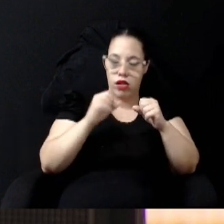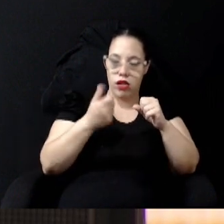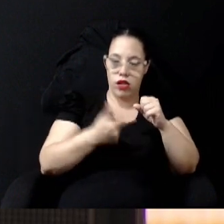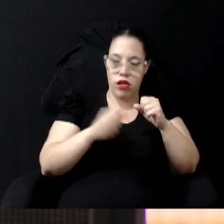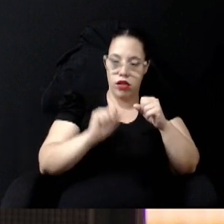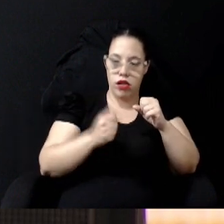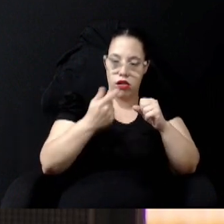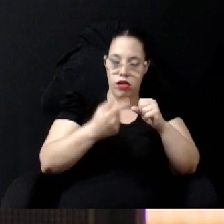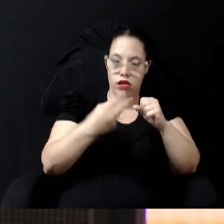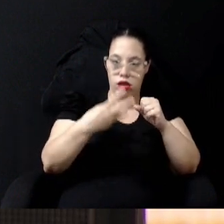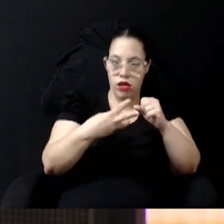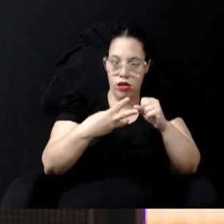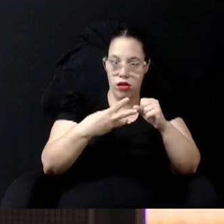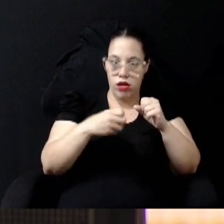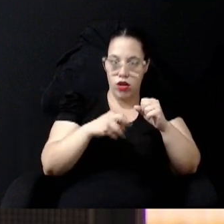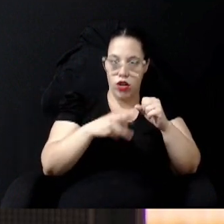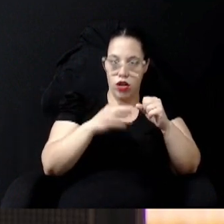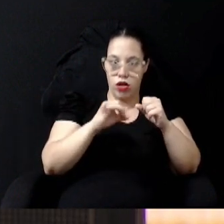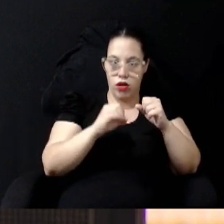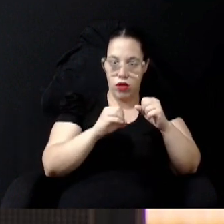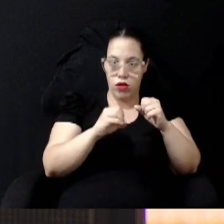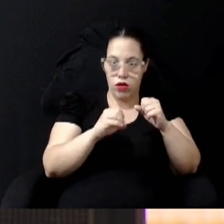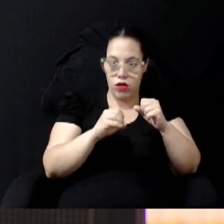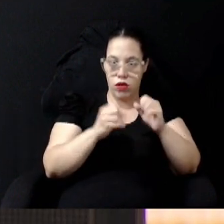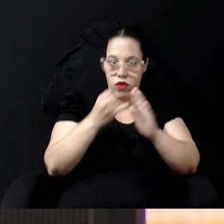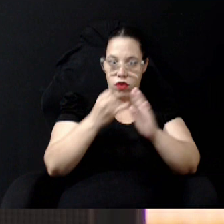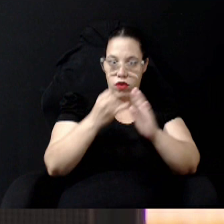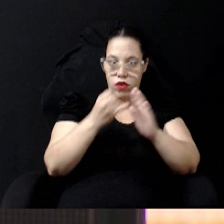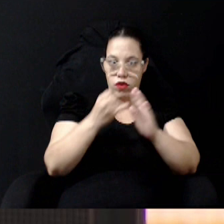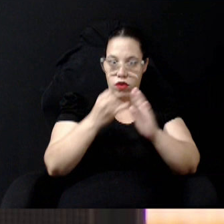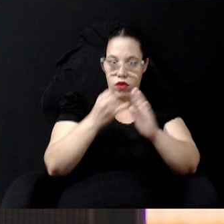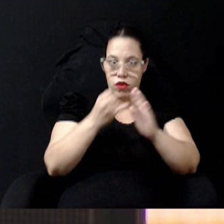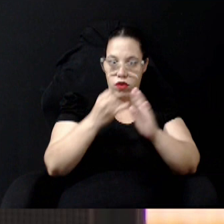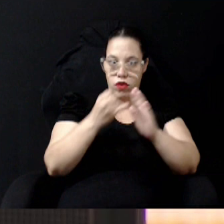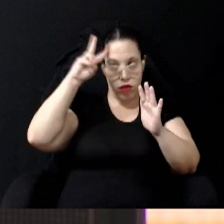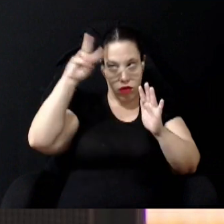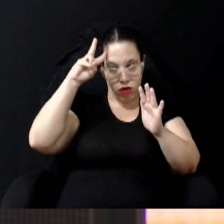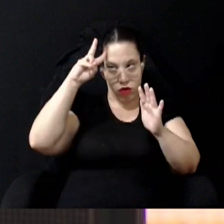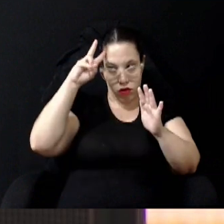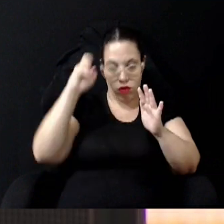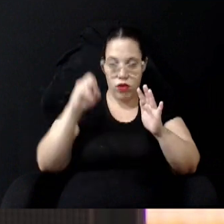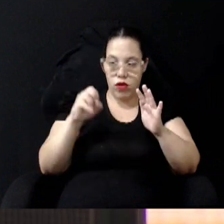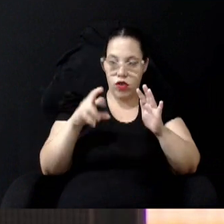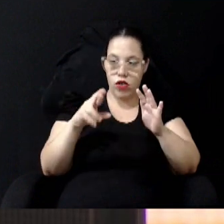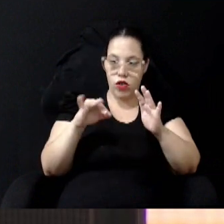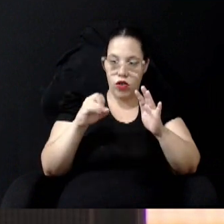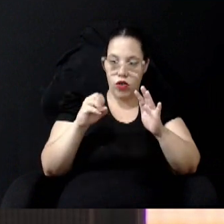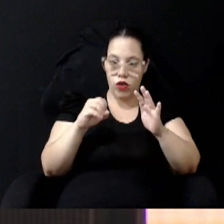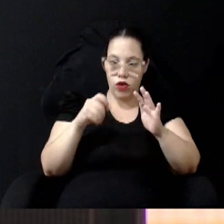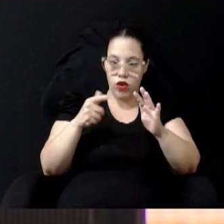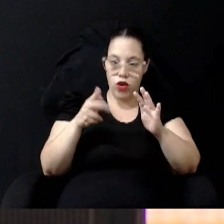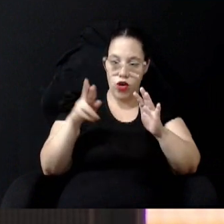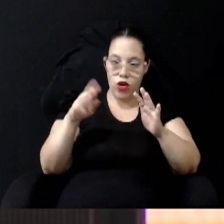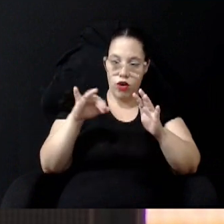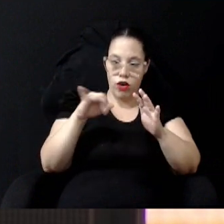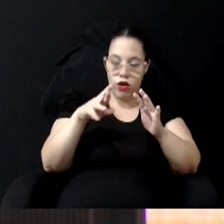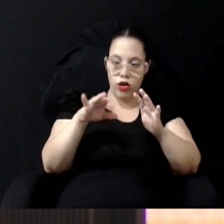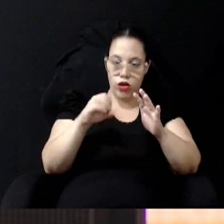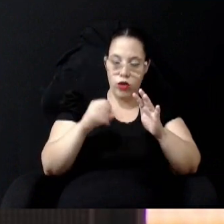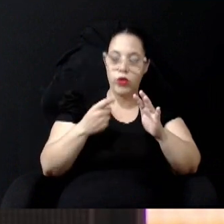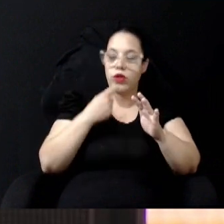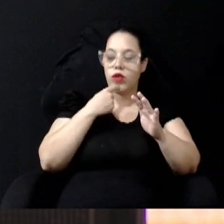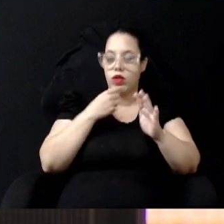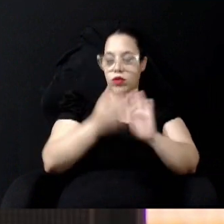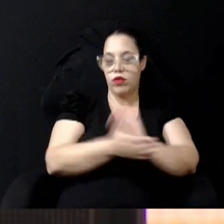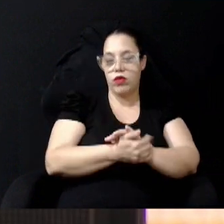sócio honorário do Instituto Histórico, Geográfico e Genealógico de Campinas, é